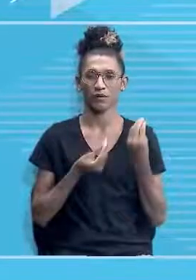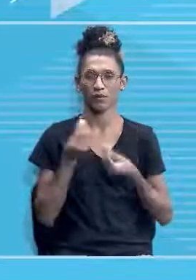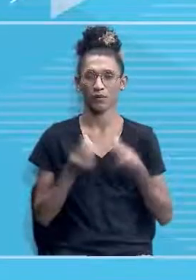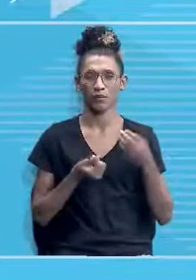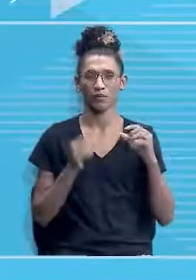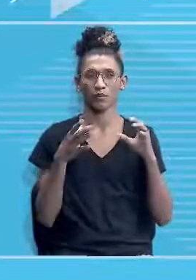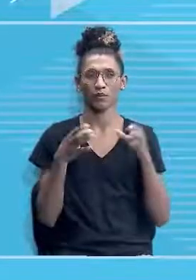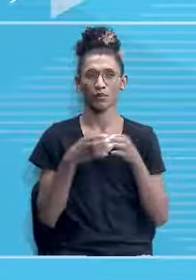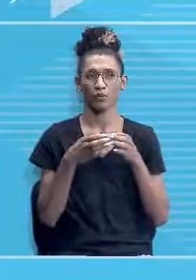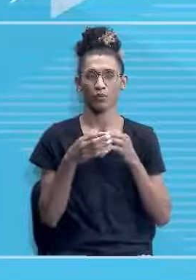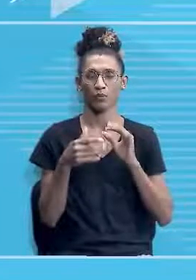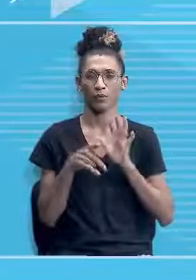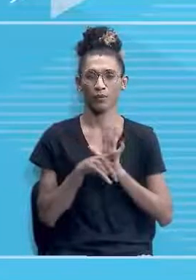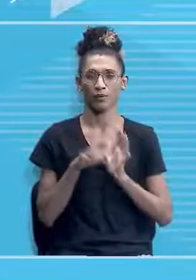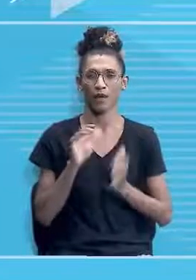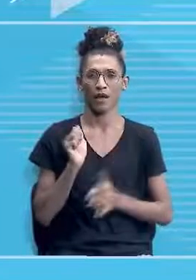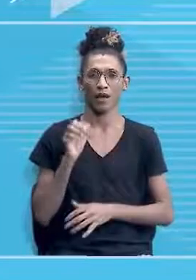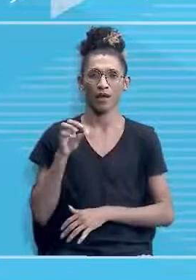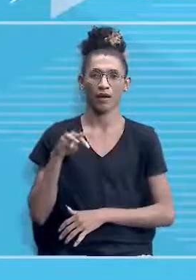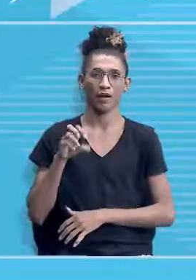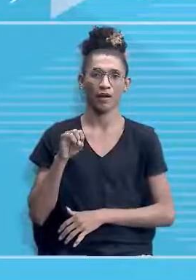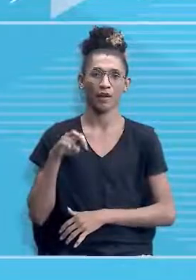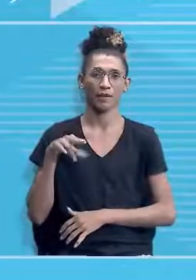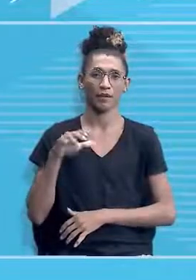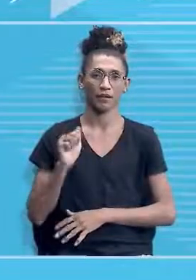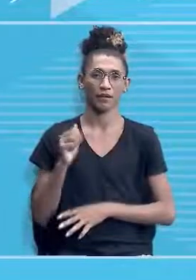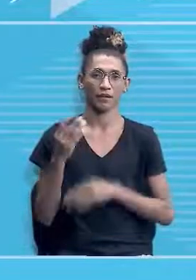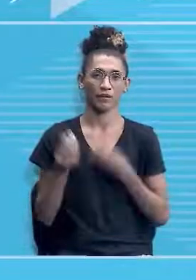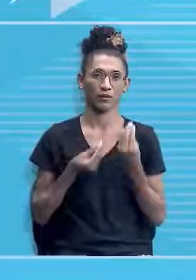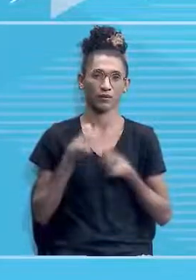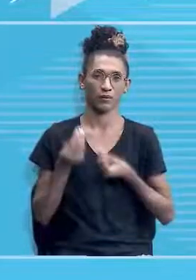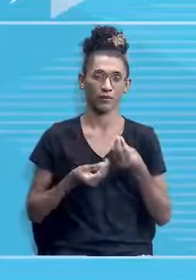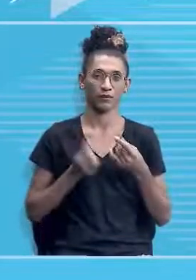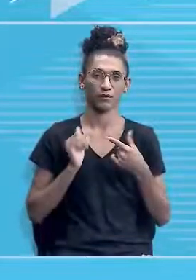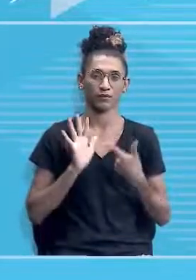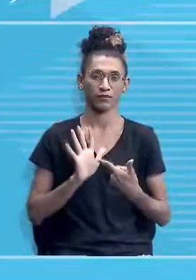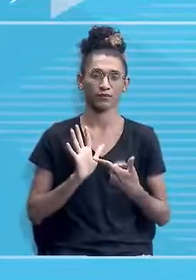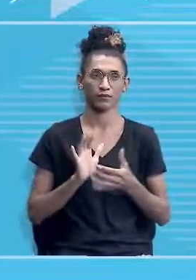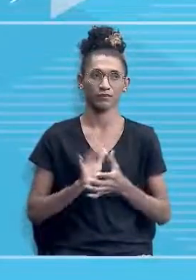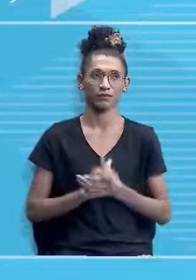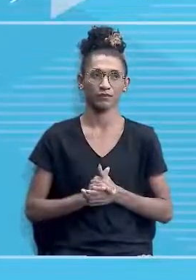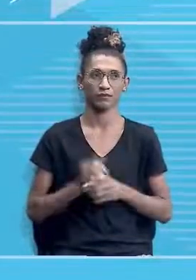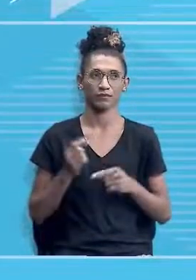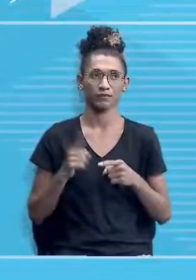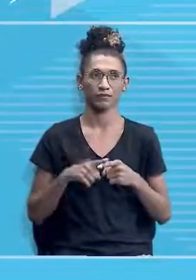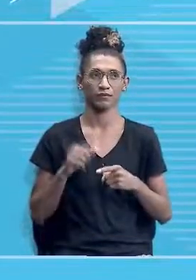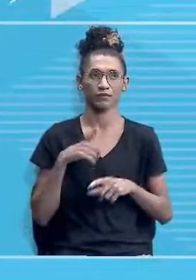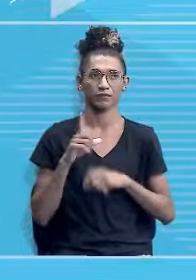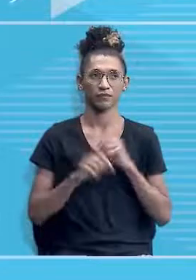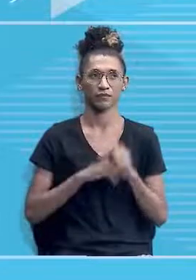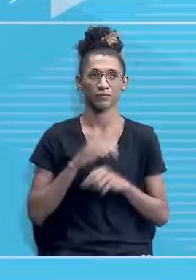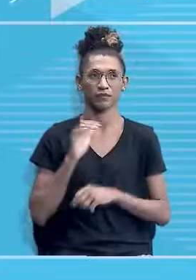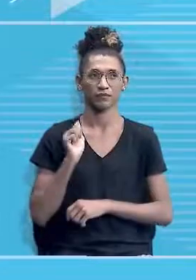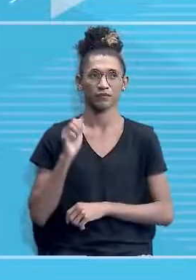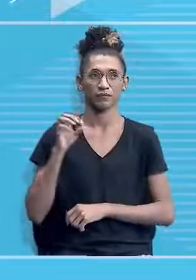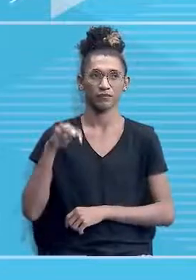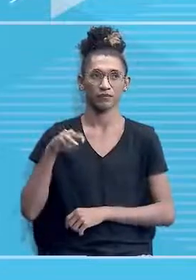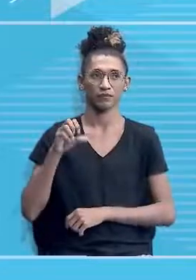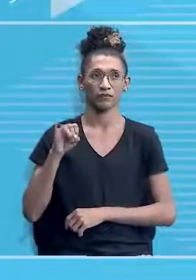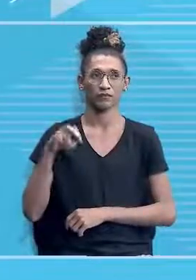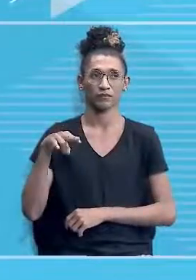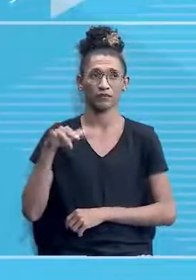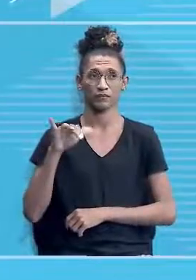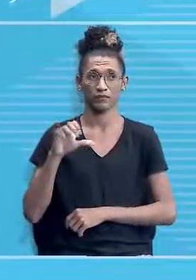aminas aqui tá na ordem dada nesta tabela né olha só que você tenho as aminas alifáticas as